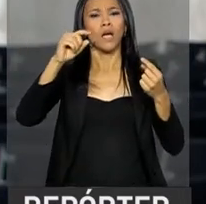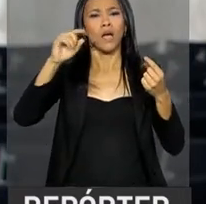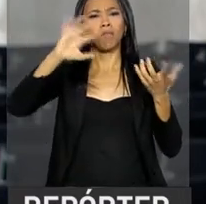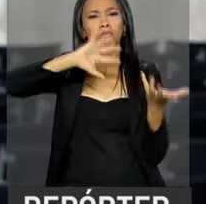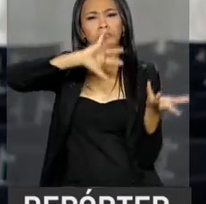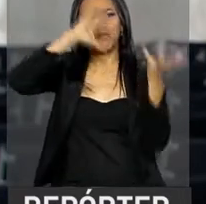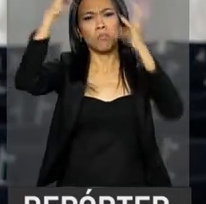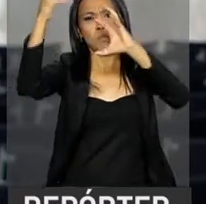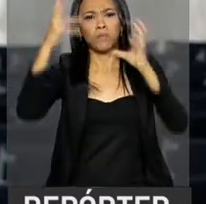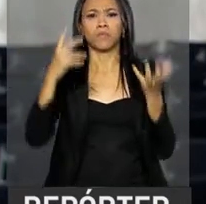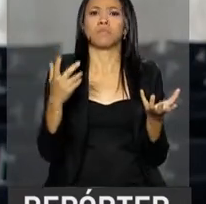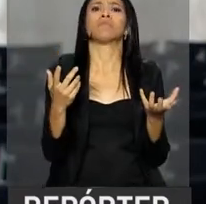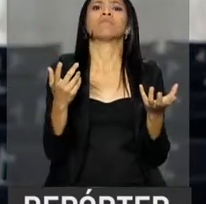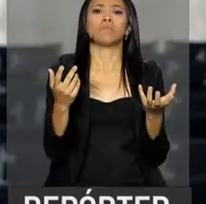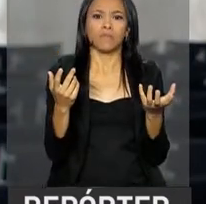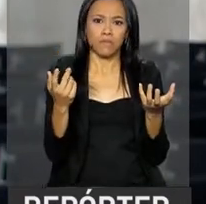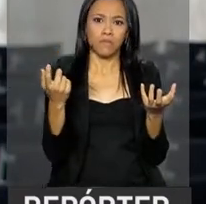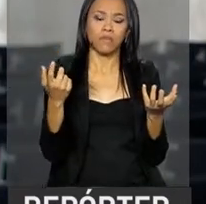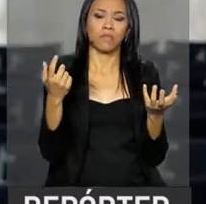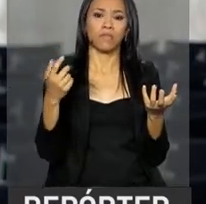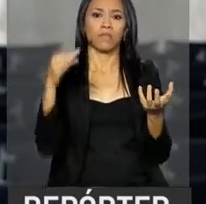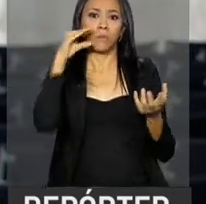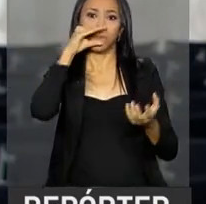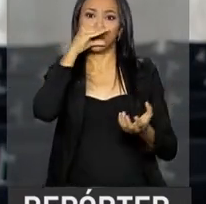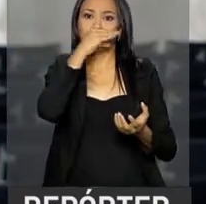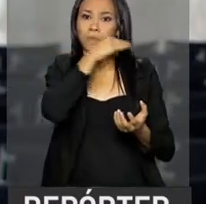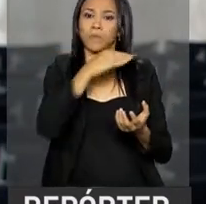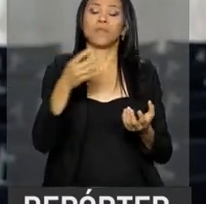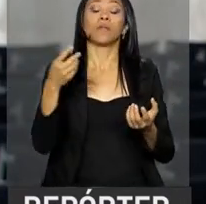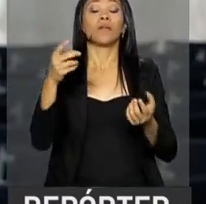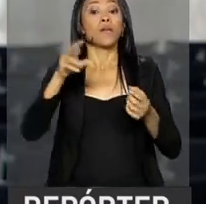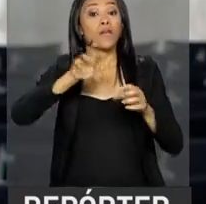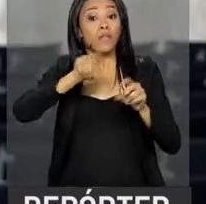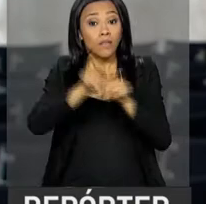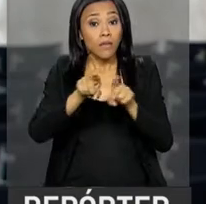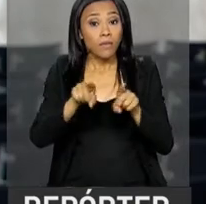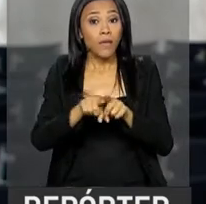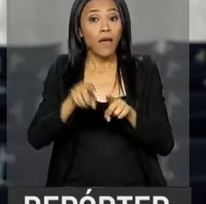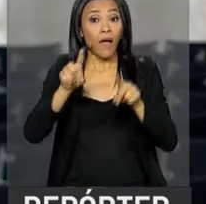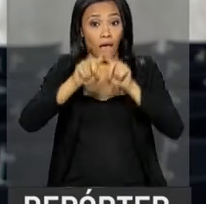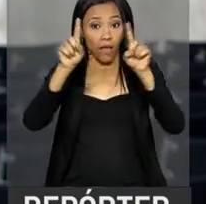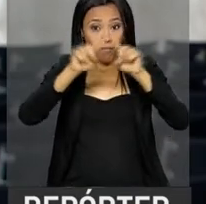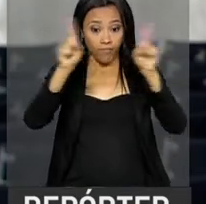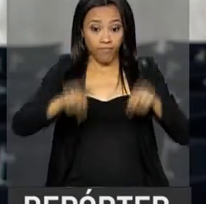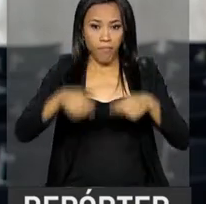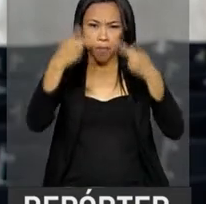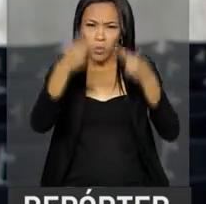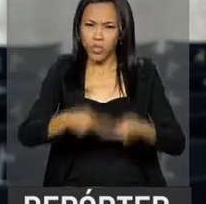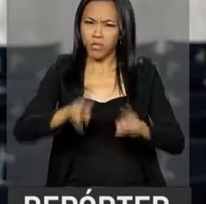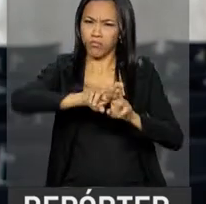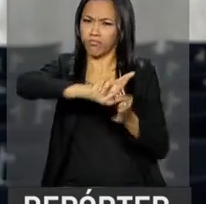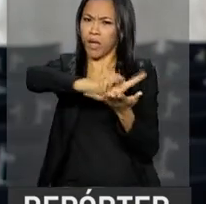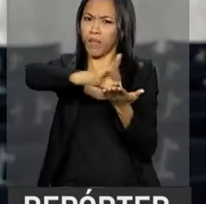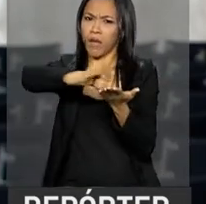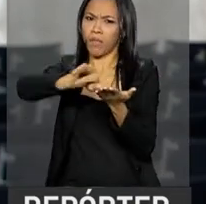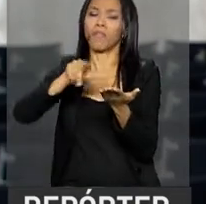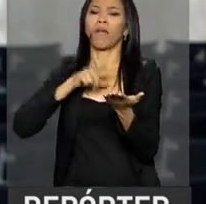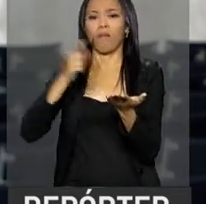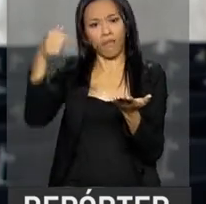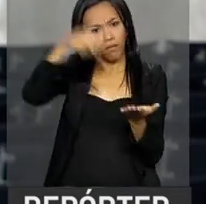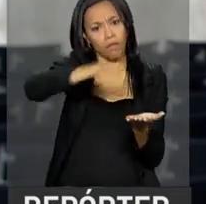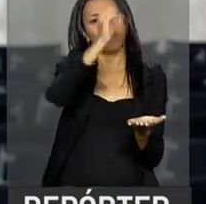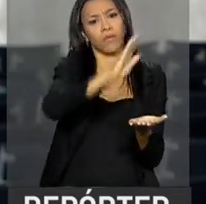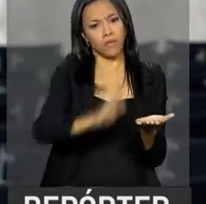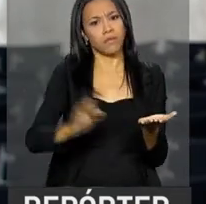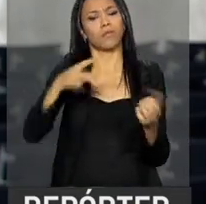que a noruega apoia e financia dezenas de projetos aqui no brasil ligados a essas questões do meio